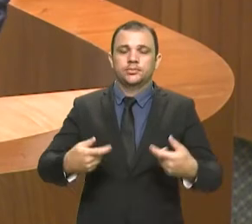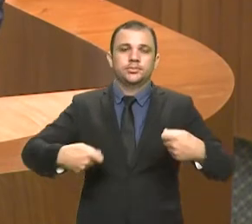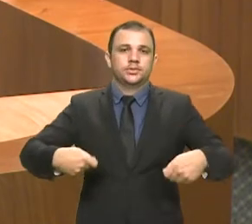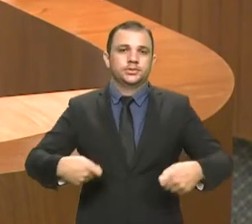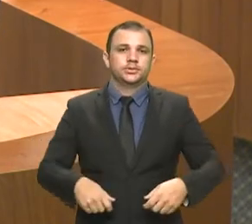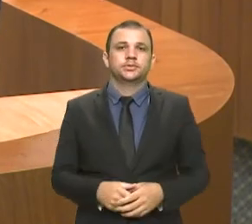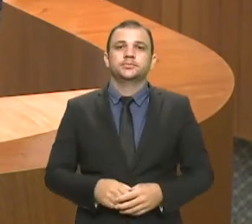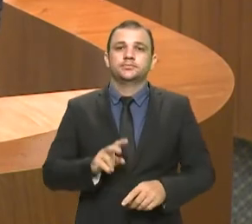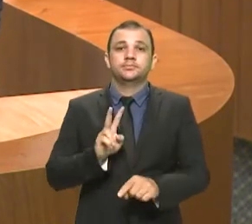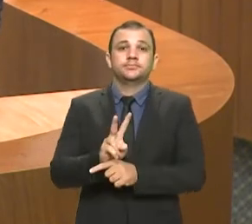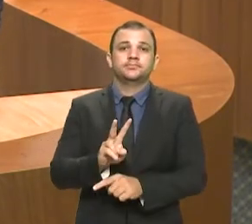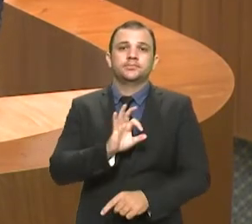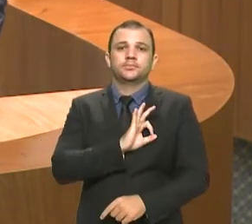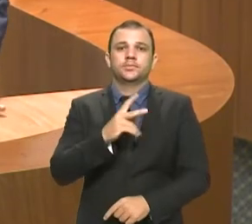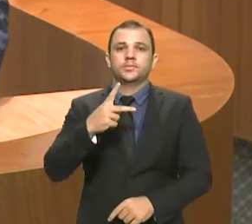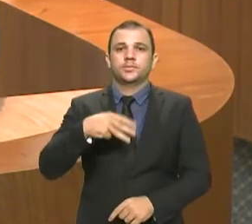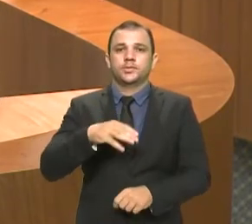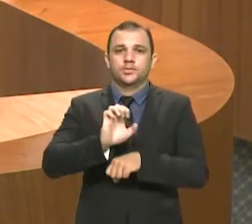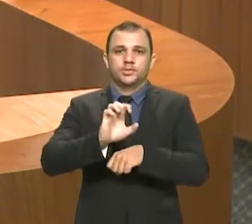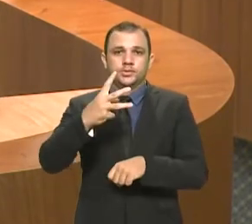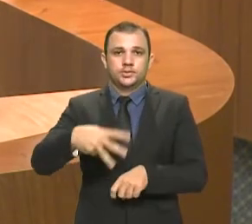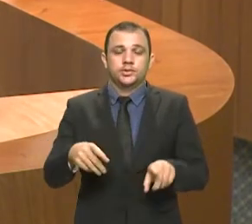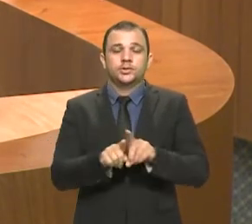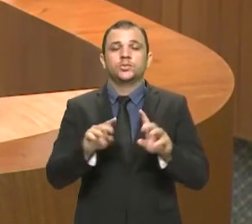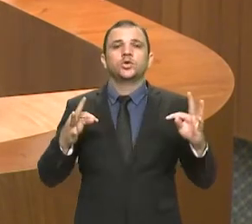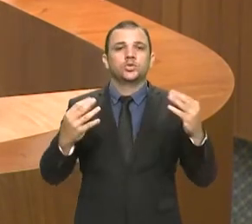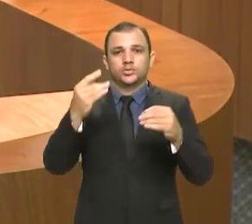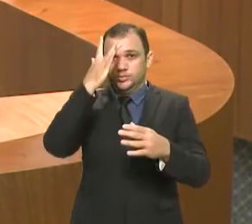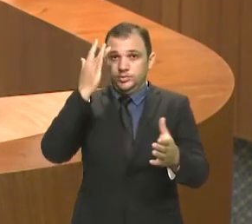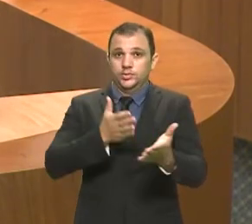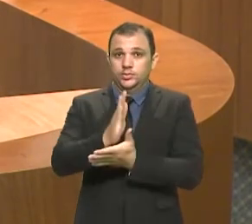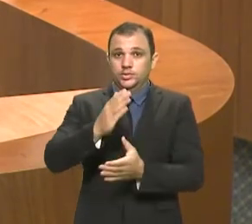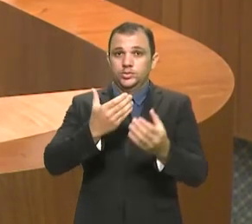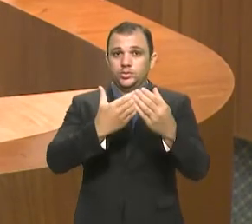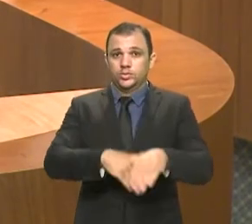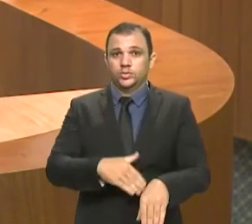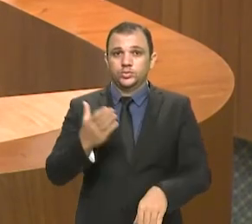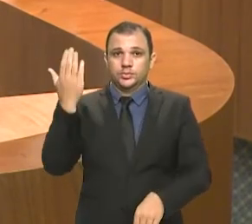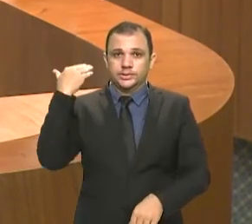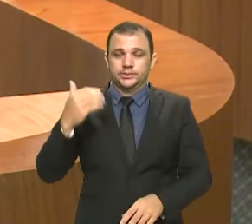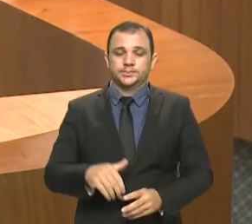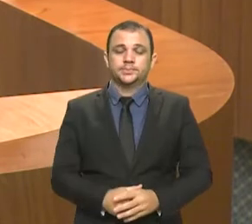em defesa da Polícia Militar do Estado do Maranhão e de todos os aprovados nos concursos da Polícia Militar.